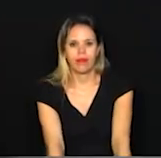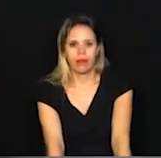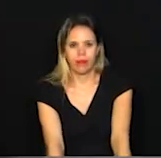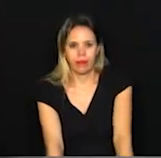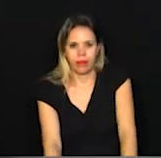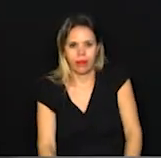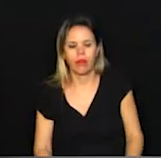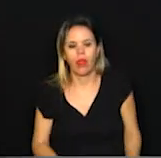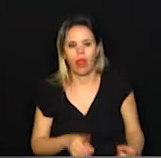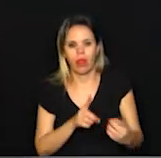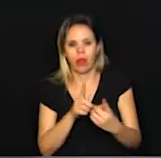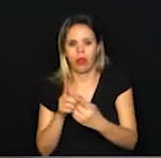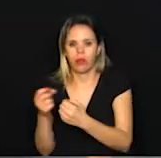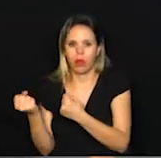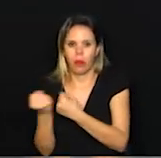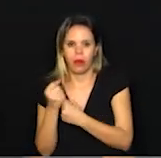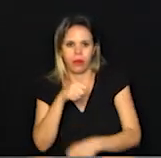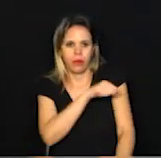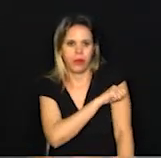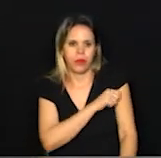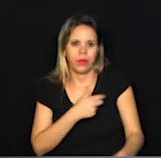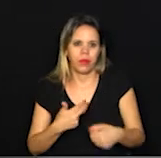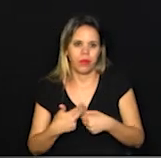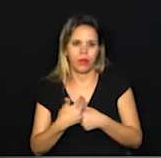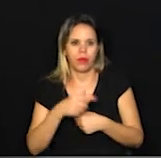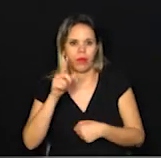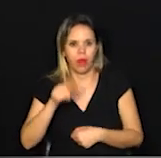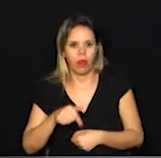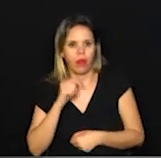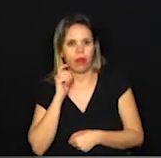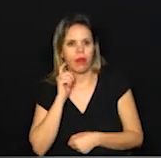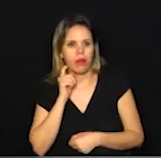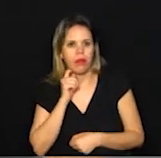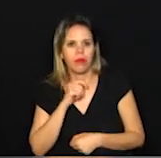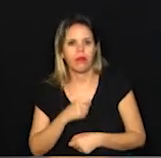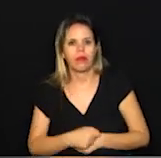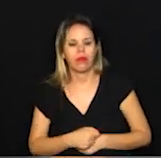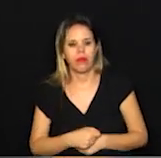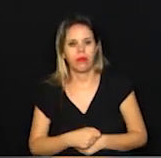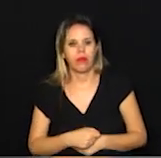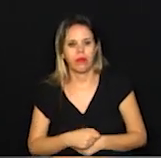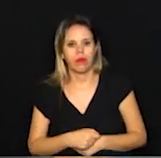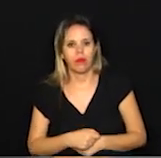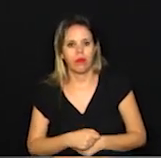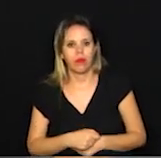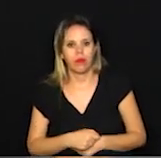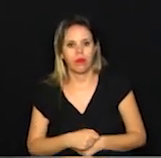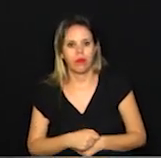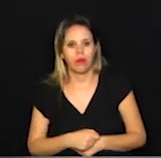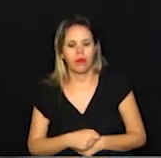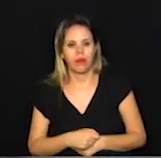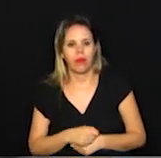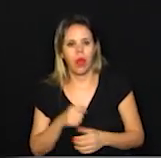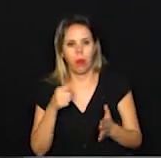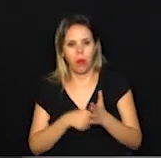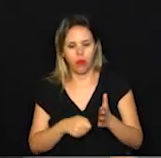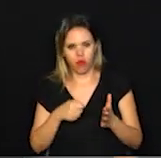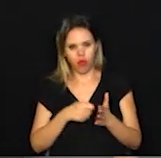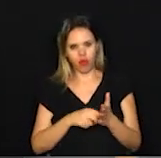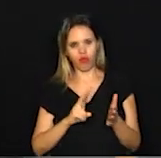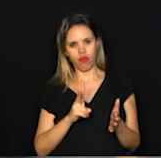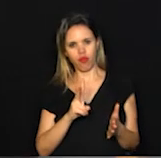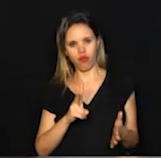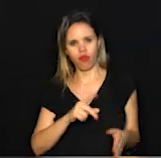O Serviço de Apoio Estudante da Unicamp é um serviço que presta políticas de